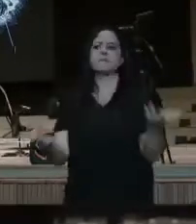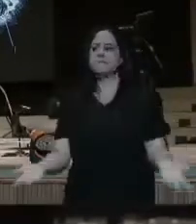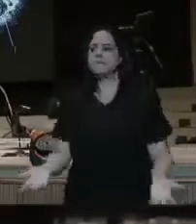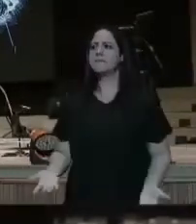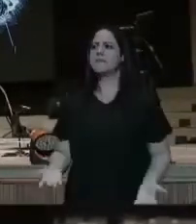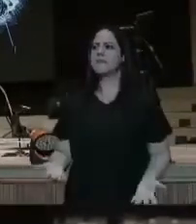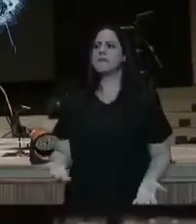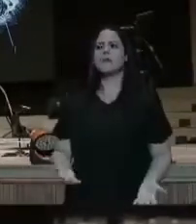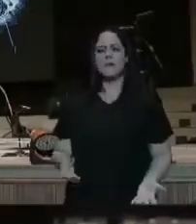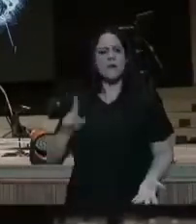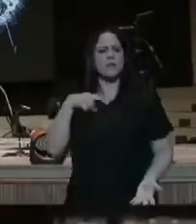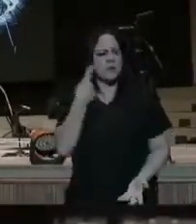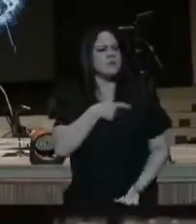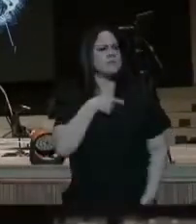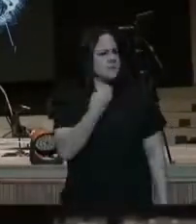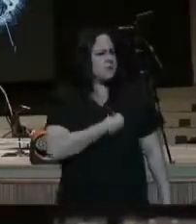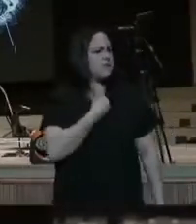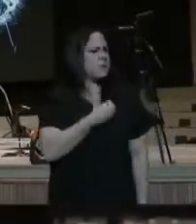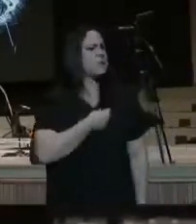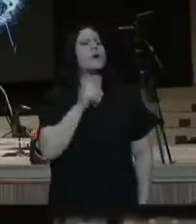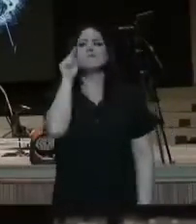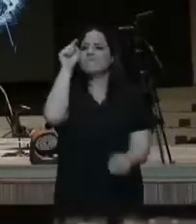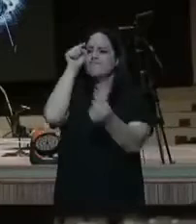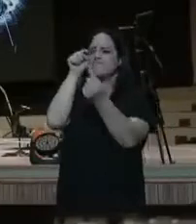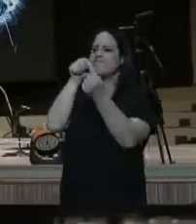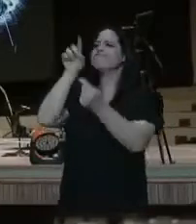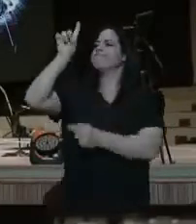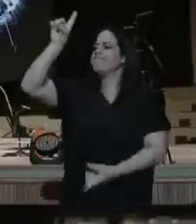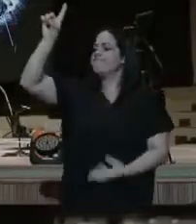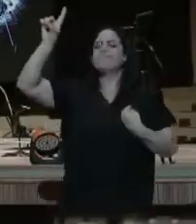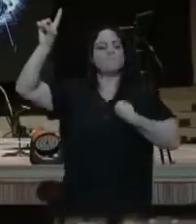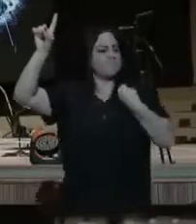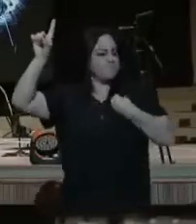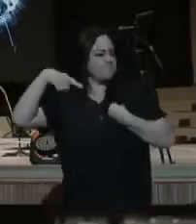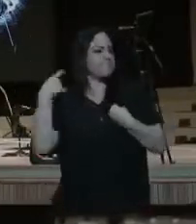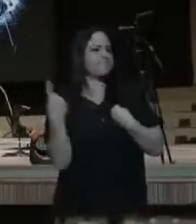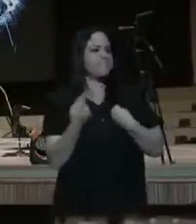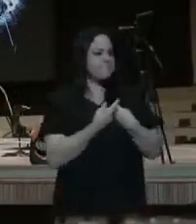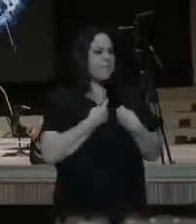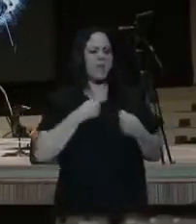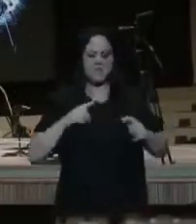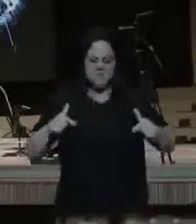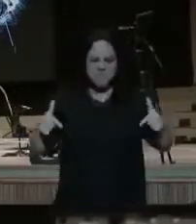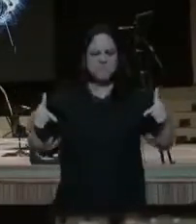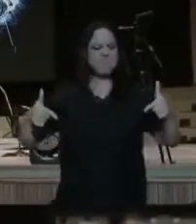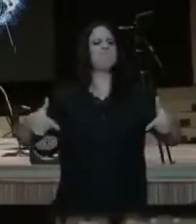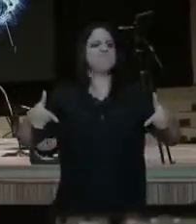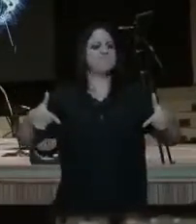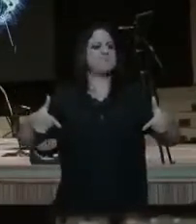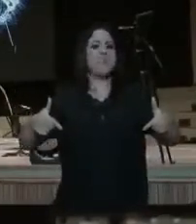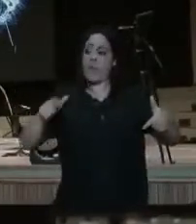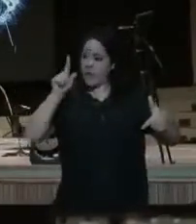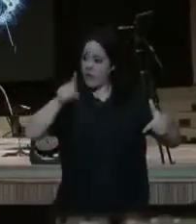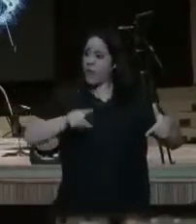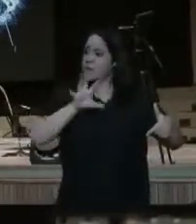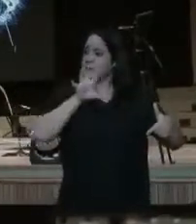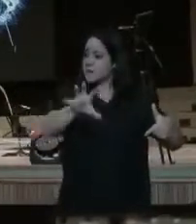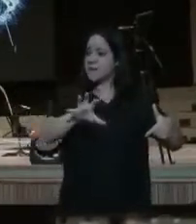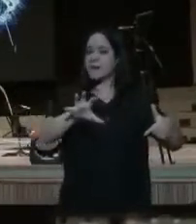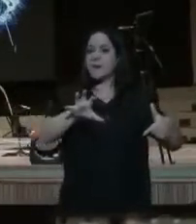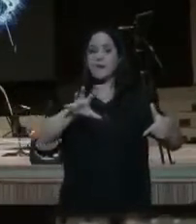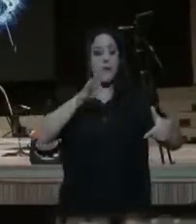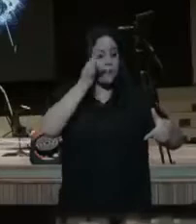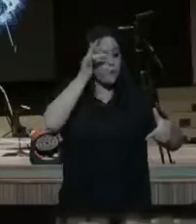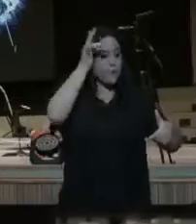nova viver o propósito de deus para a nossa vida nós vamos em frente essa é a visão que a chave do